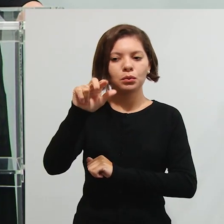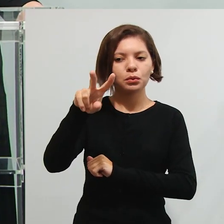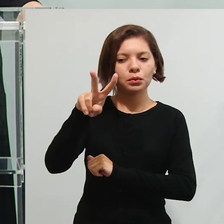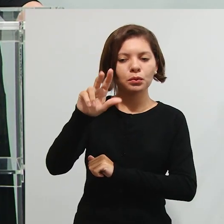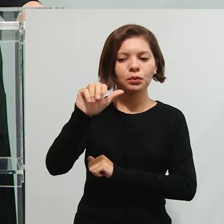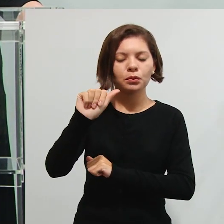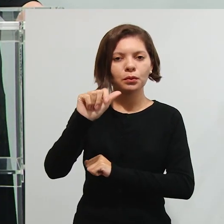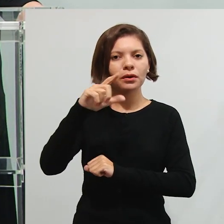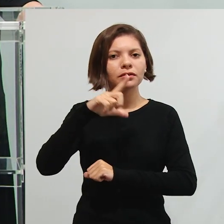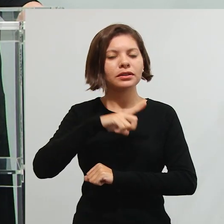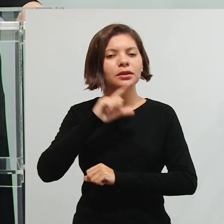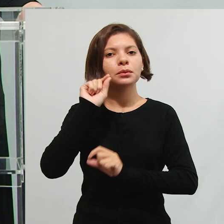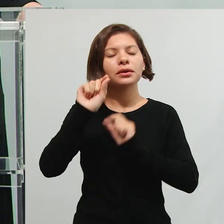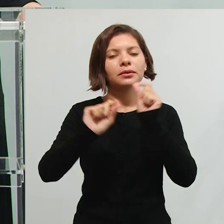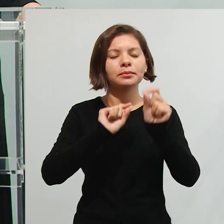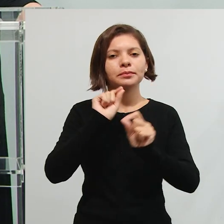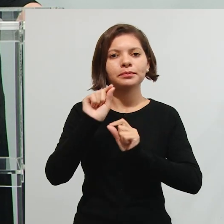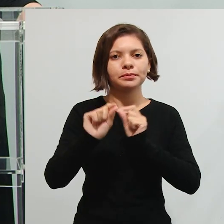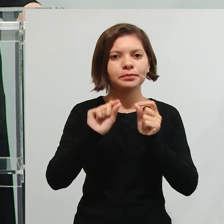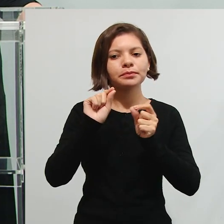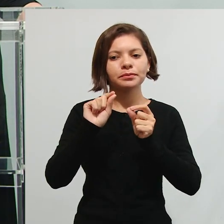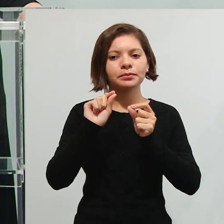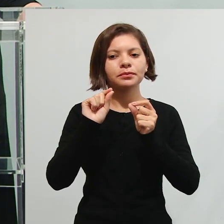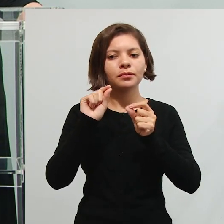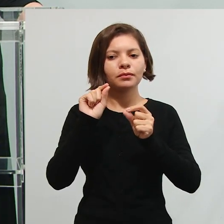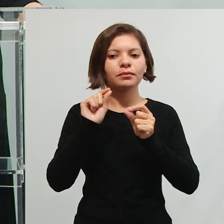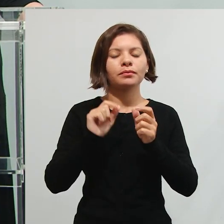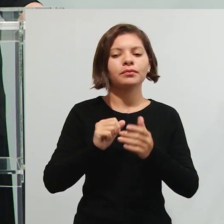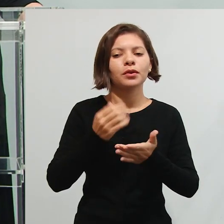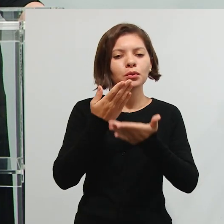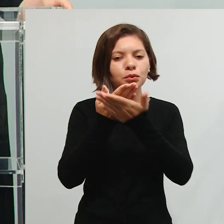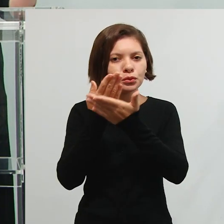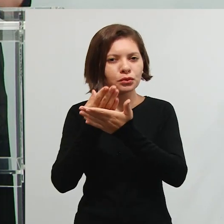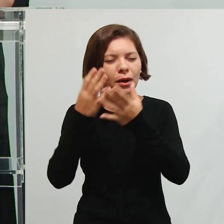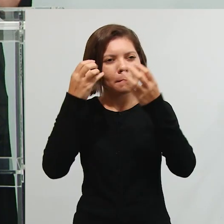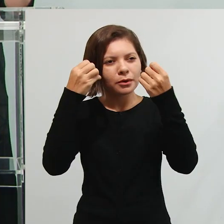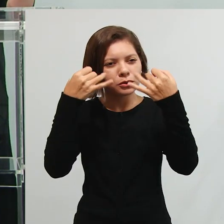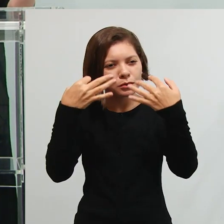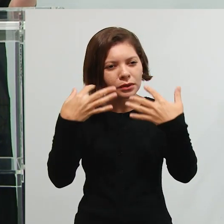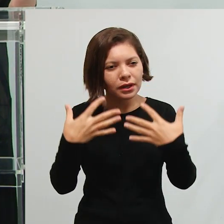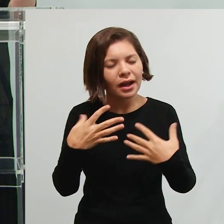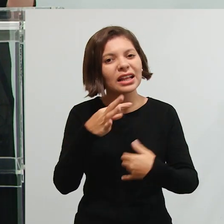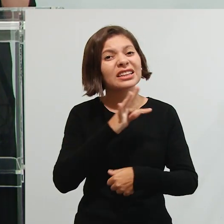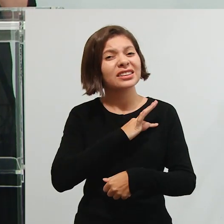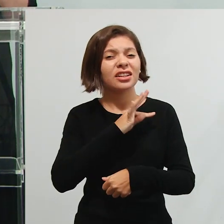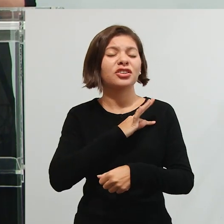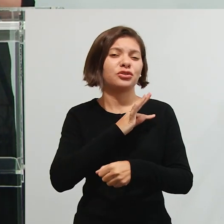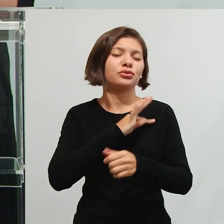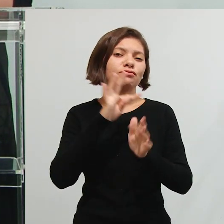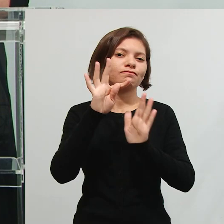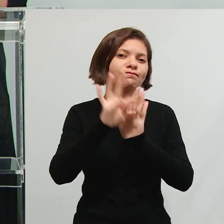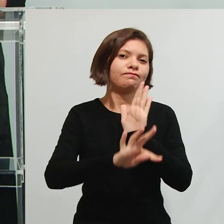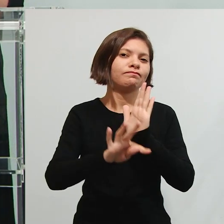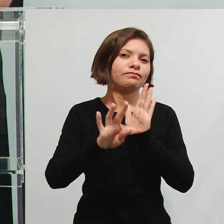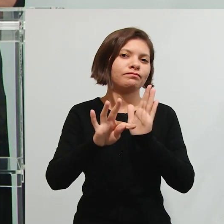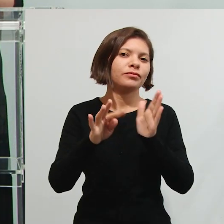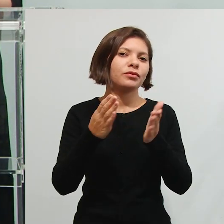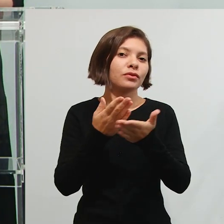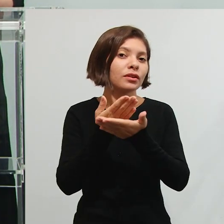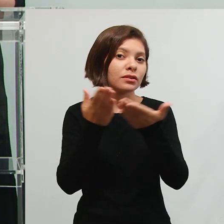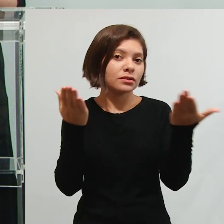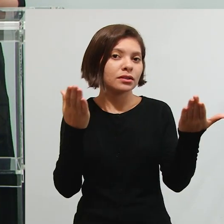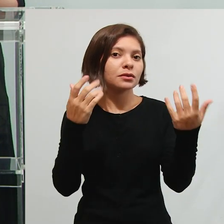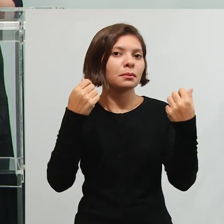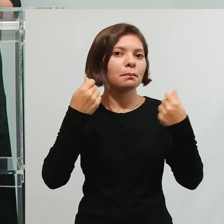no ava um material que vai est explicando direitinho essas questões são questões técnicas que